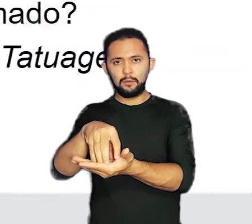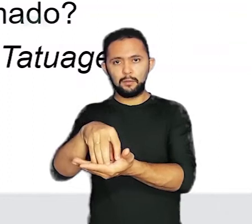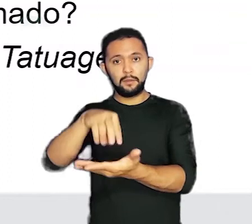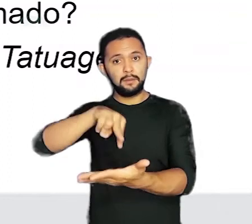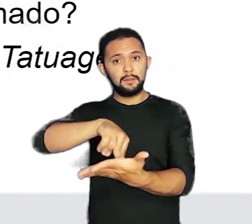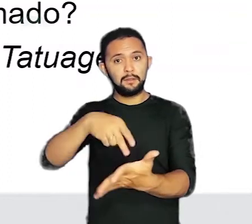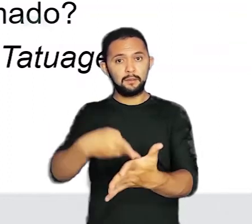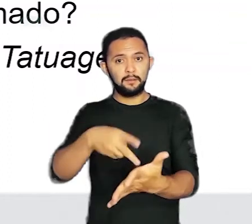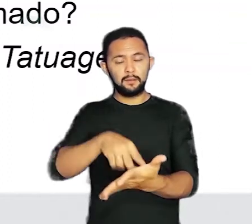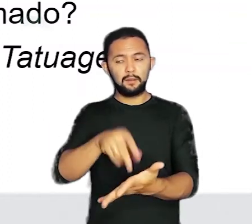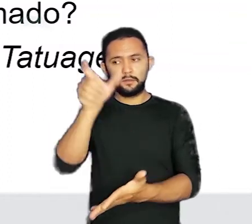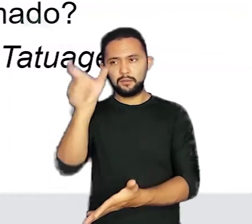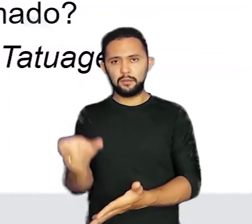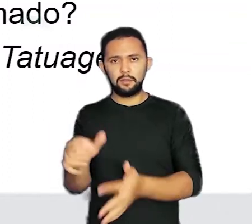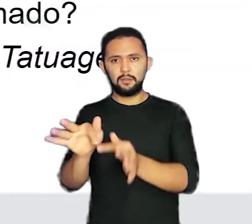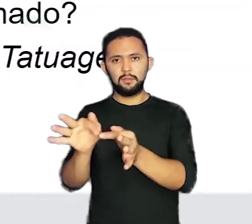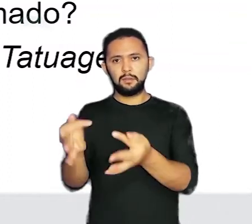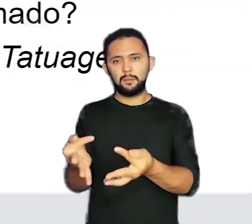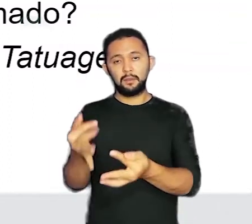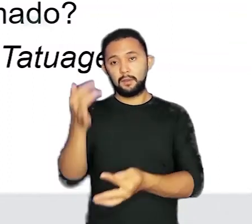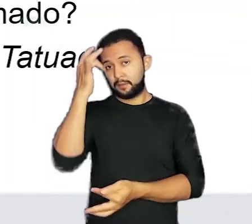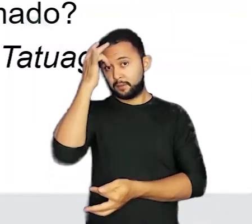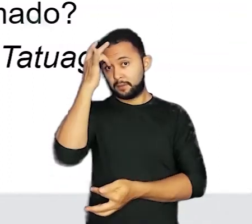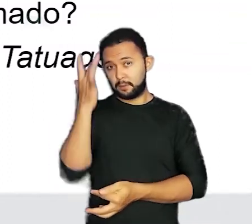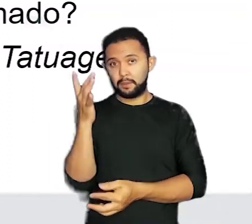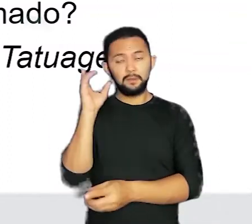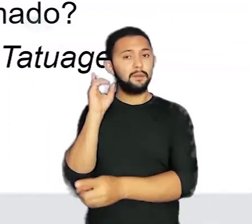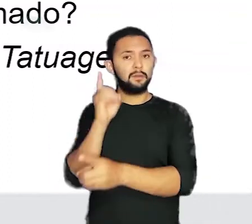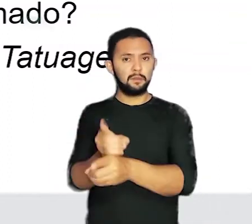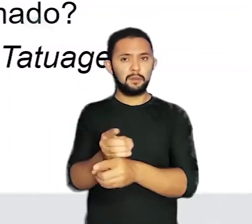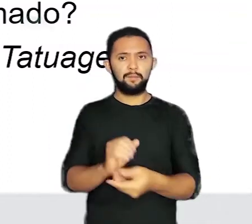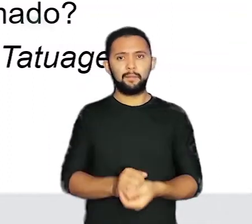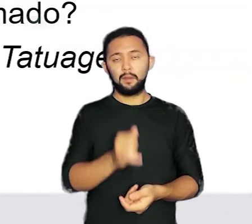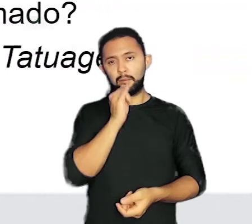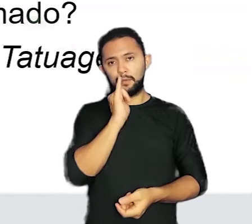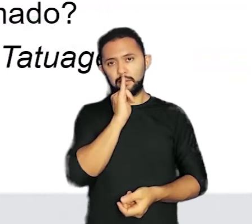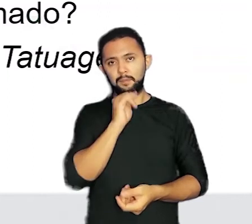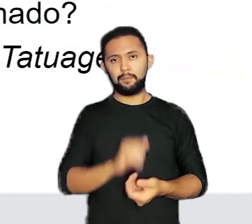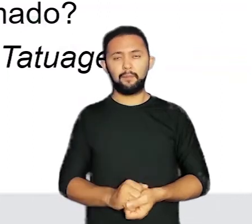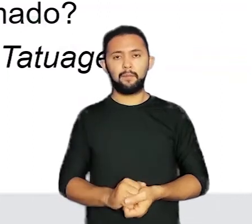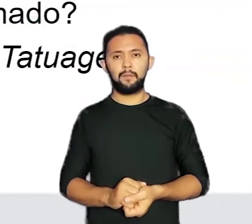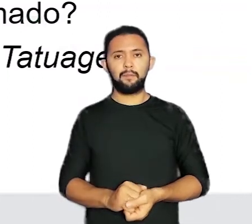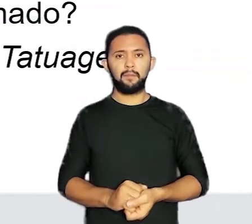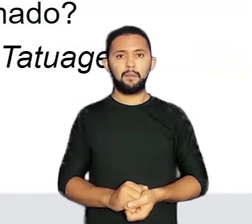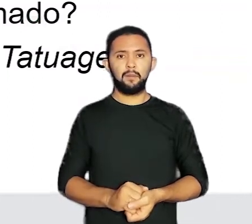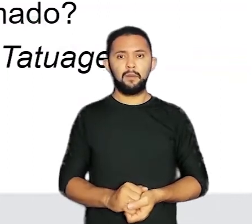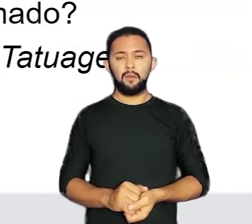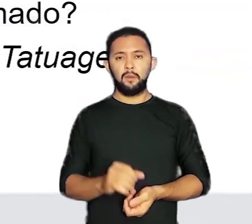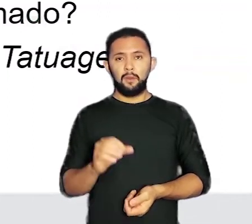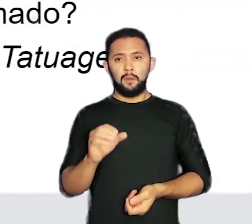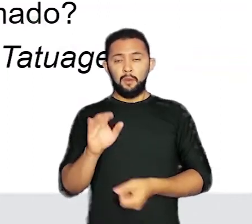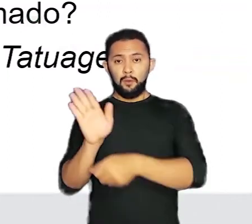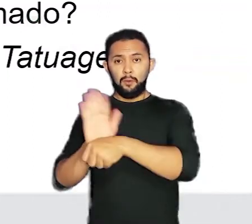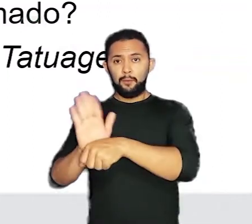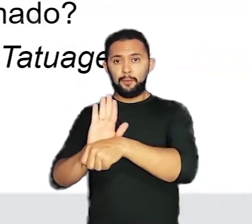E ele vai ser facilmente determinado, identificado. Por exemplo, o filme brasileiro Tatuagem